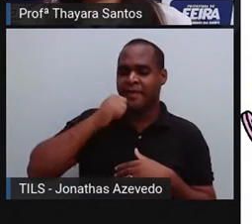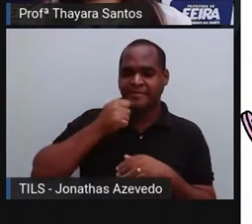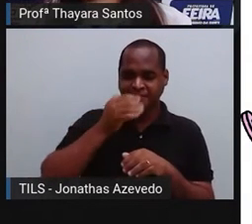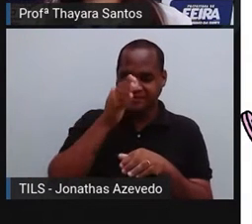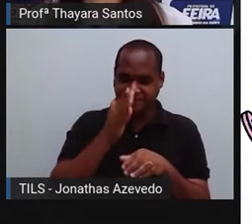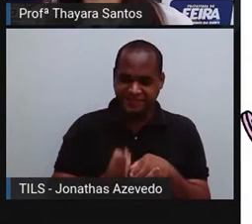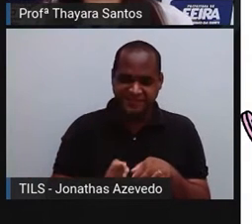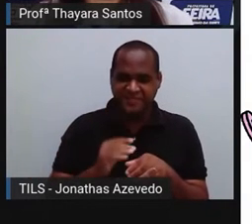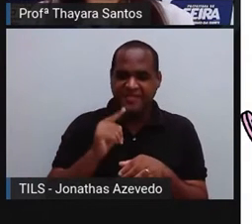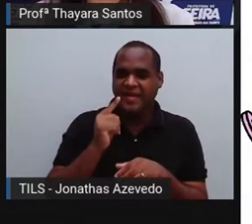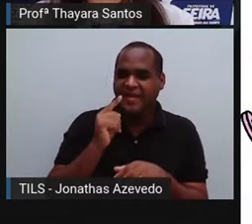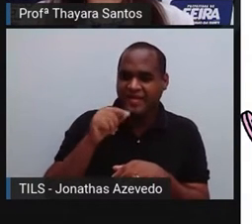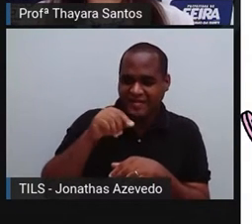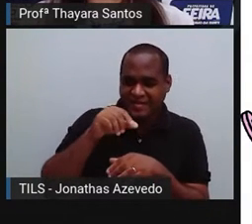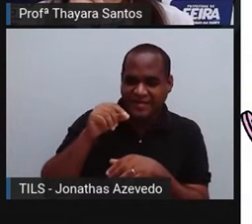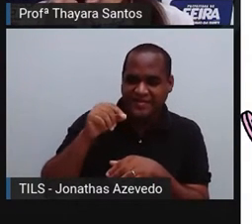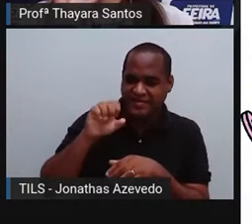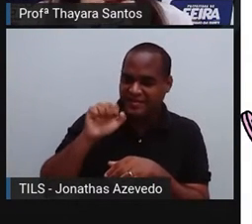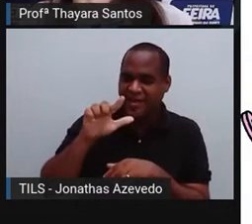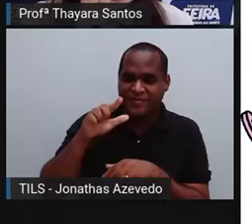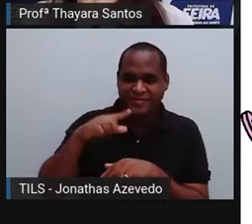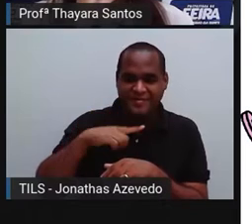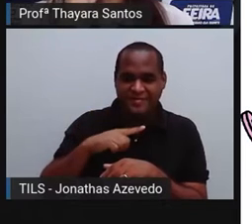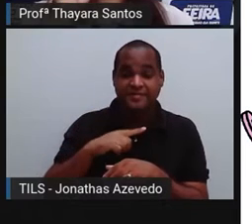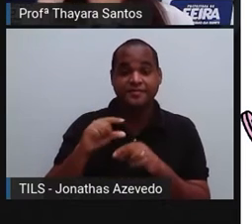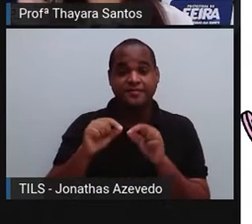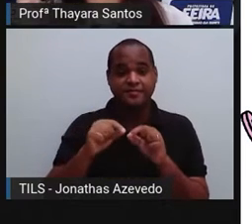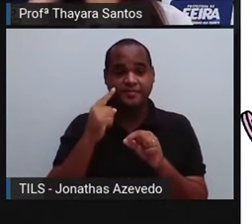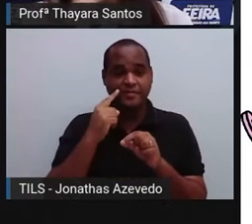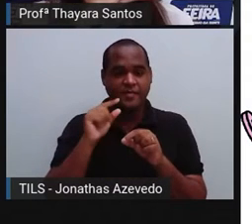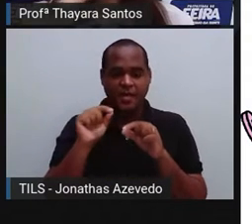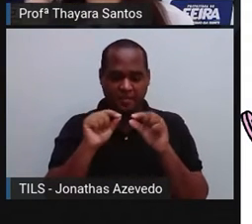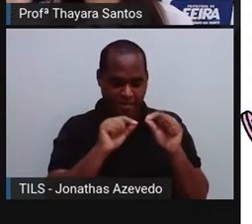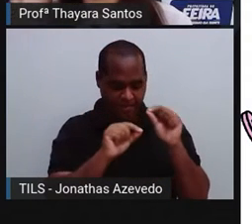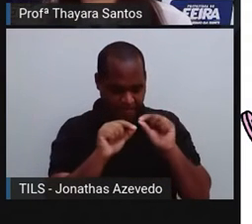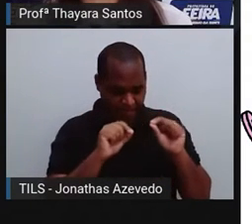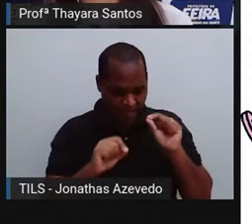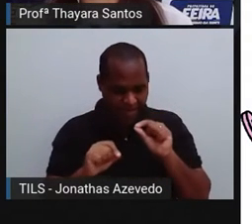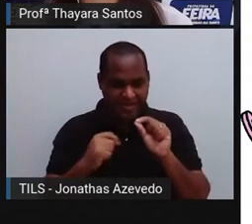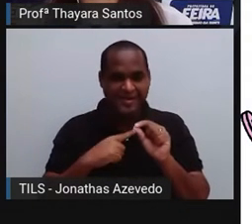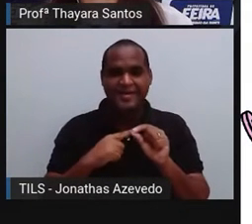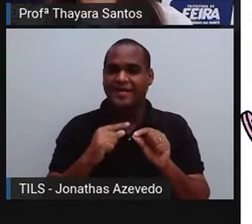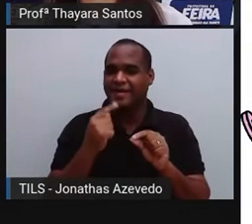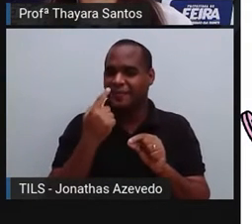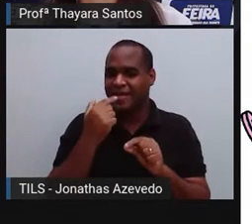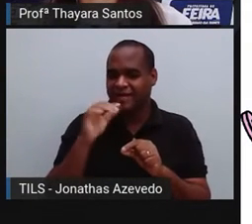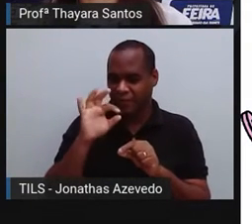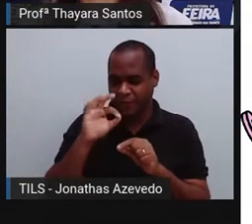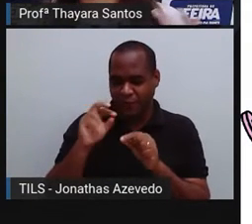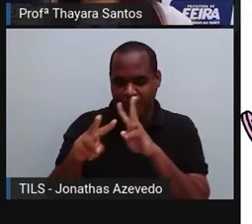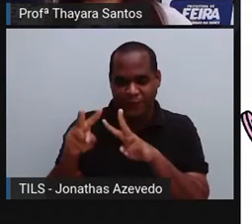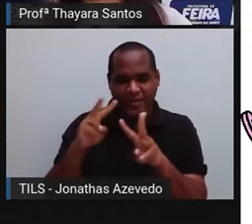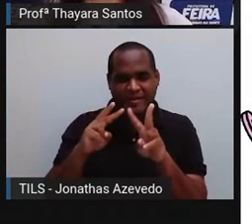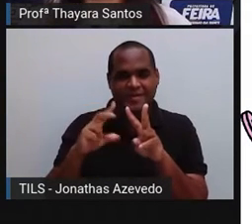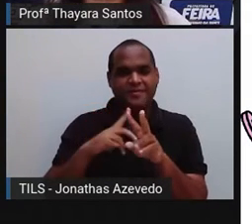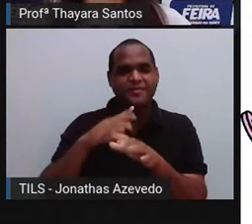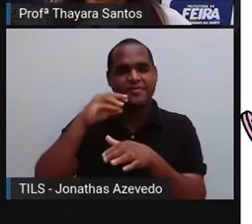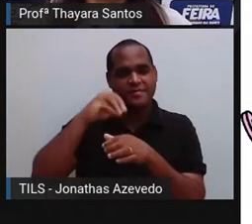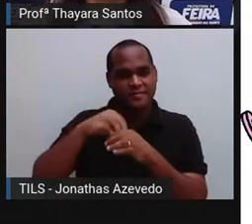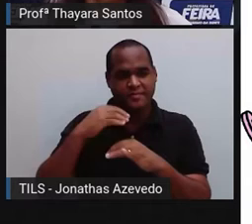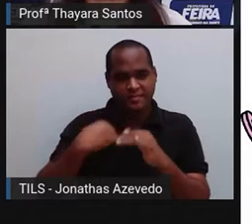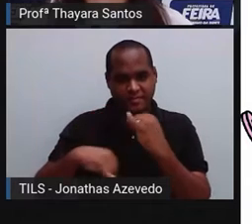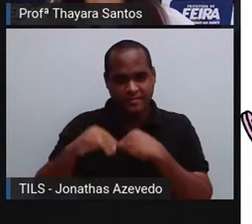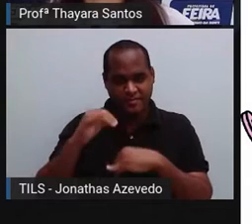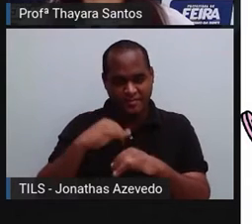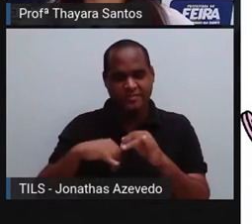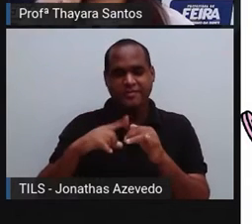de sal, é mais fácil de ver, muitas vezes a gente vê alguns buracos parecendo bolhas de ar dentro ali da massa do pão. E é, de fato, uma